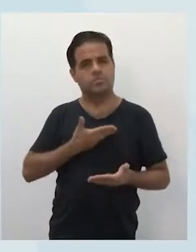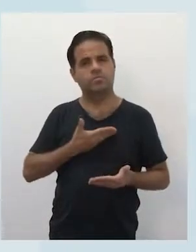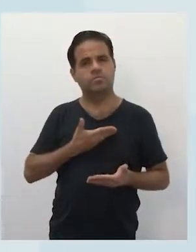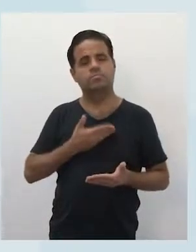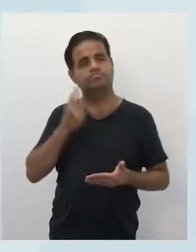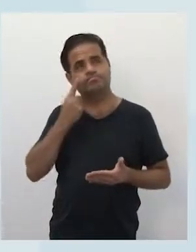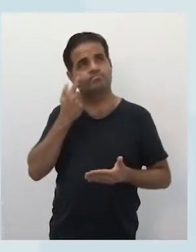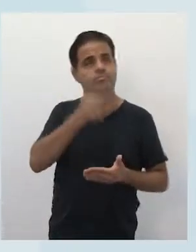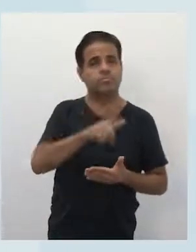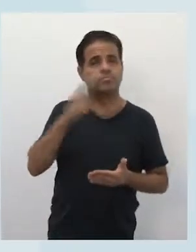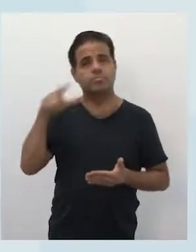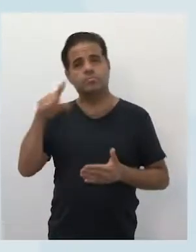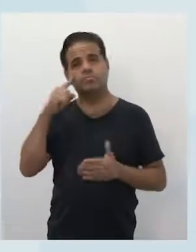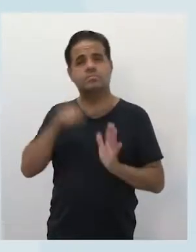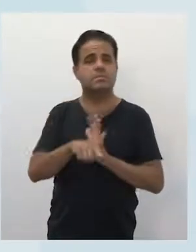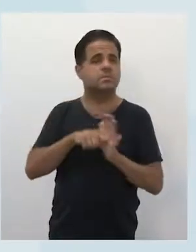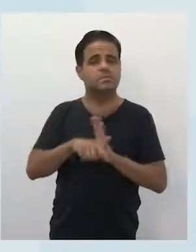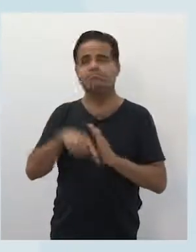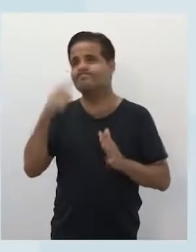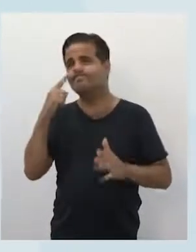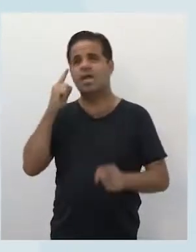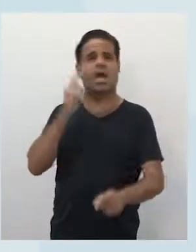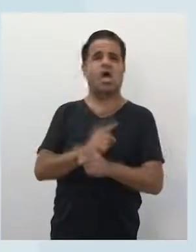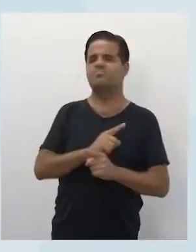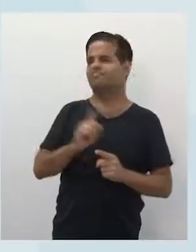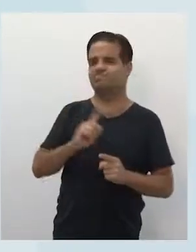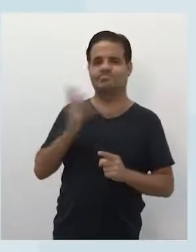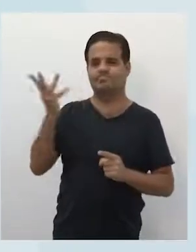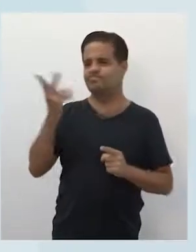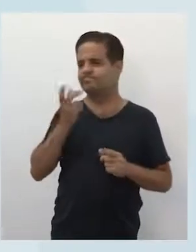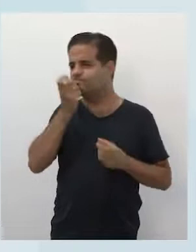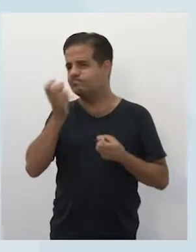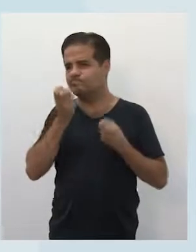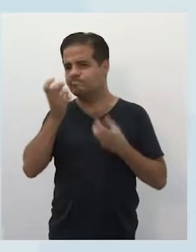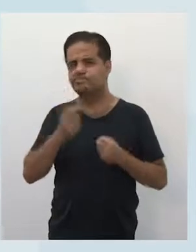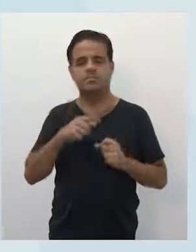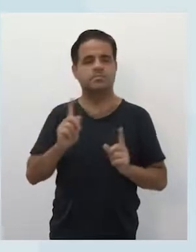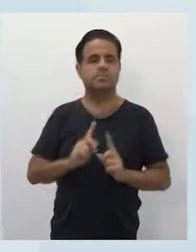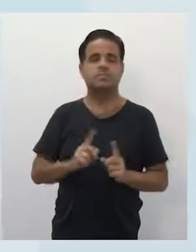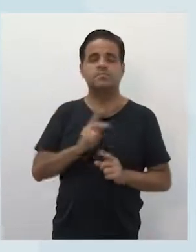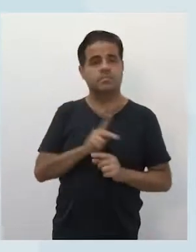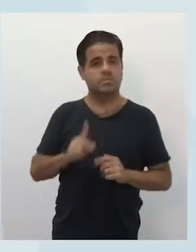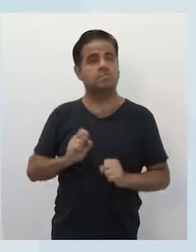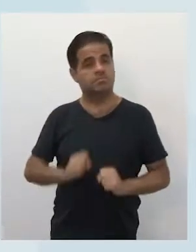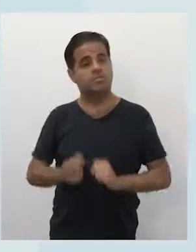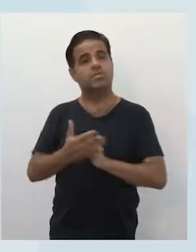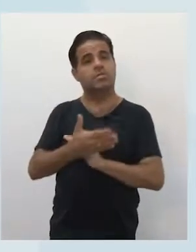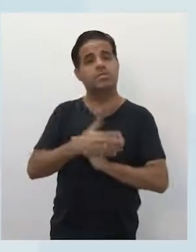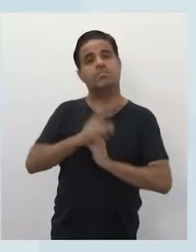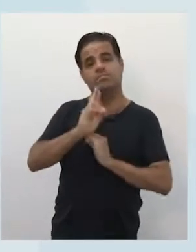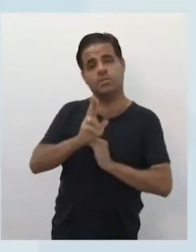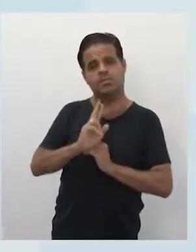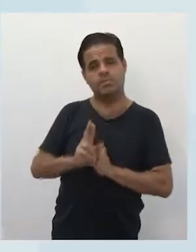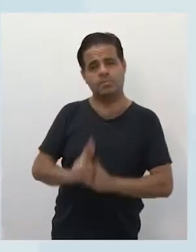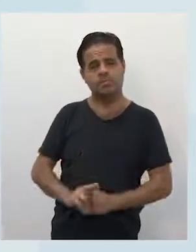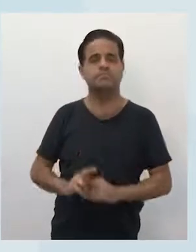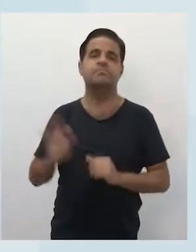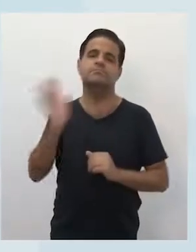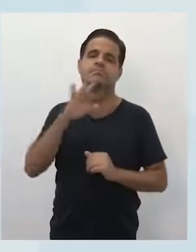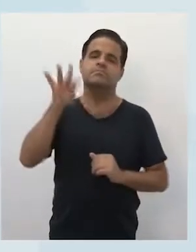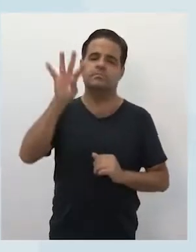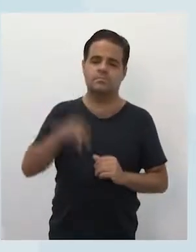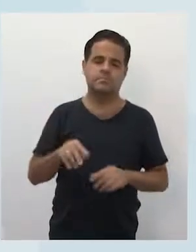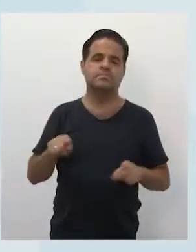um analisar o do outro e clicando aí, não achei atraente, não achei informativo. O professor pode ajudar a responder essa tabela também. Isso